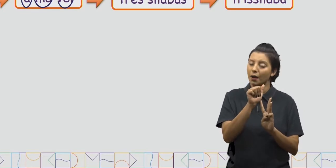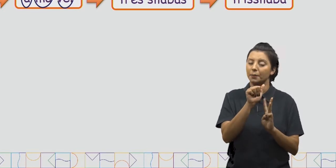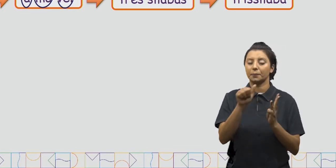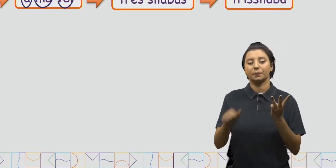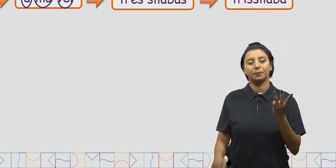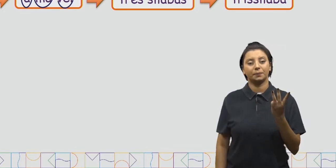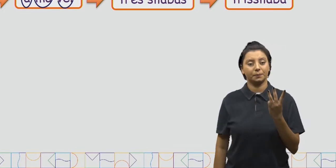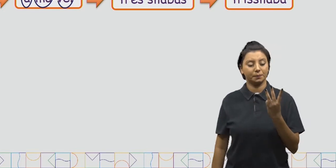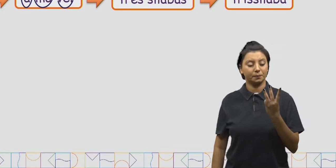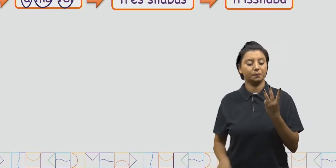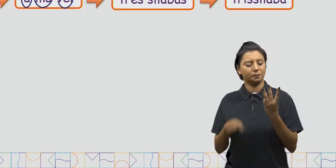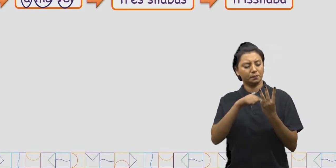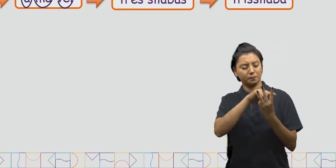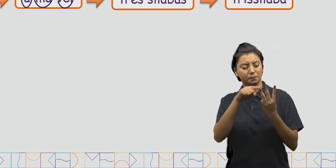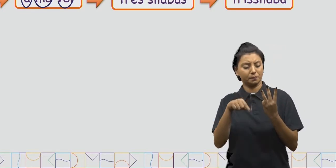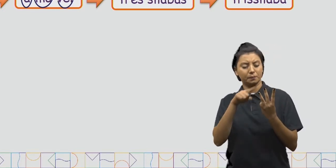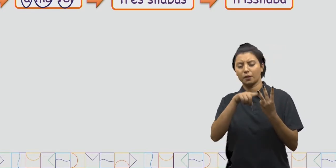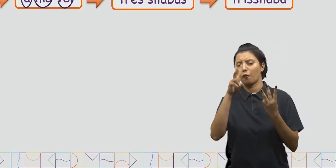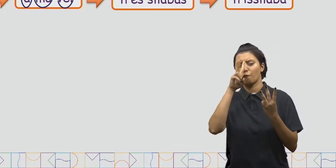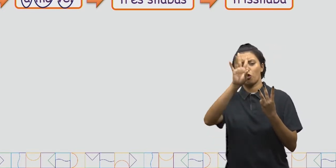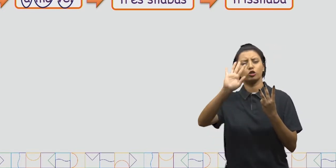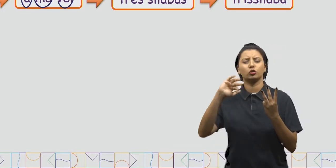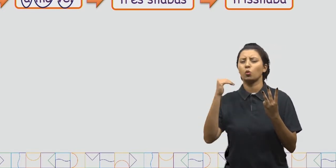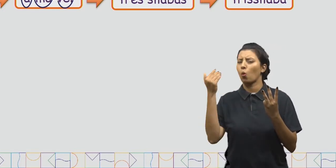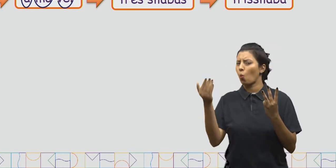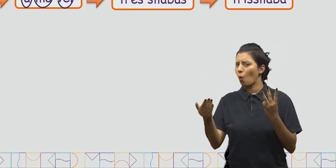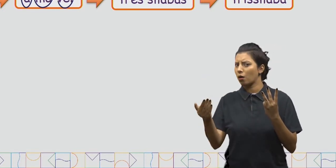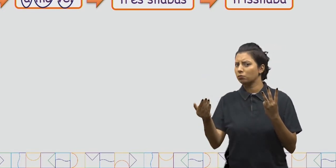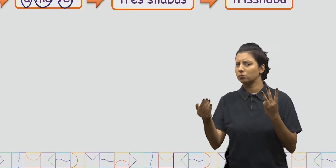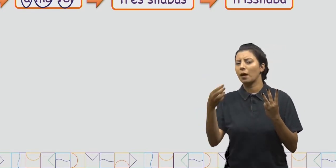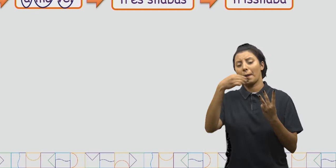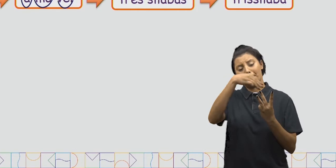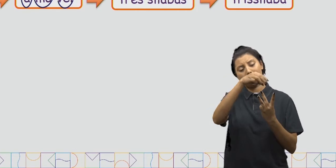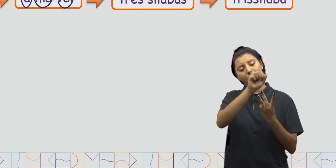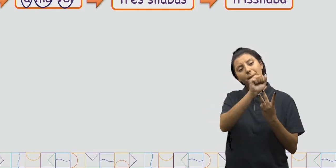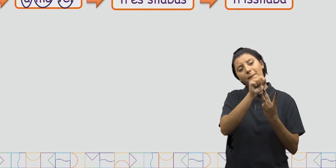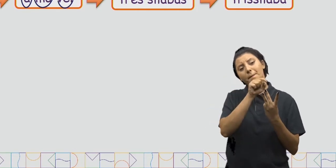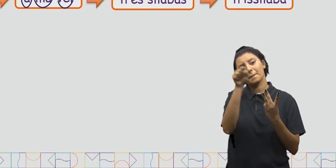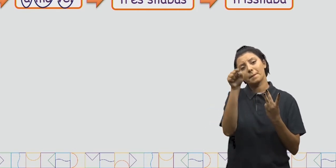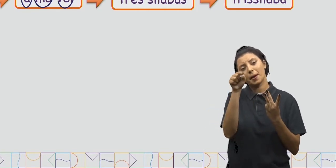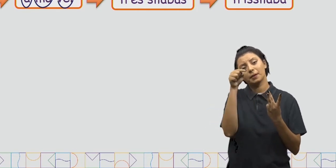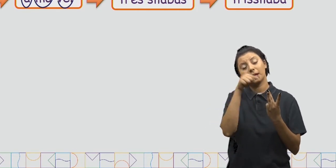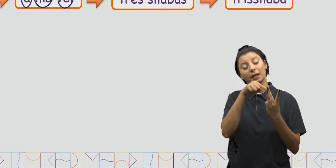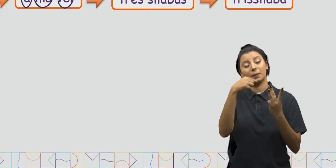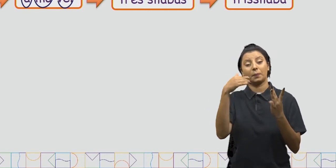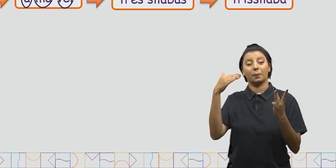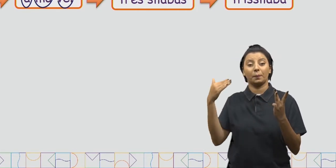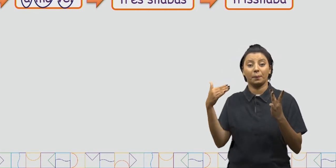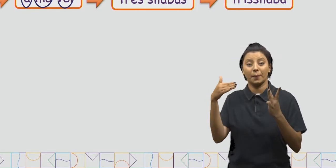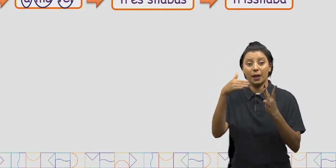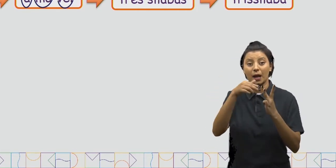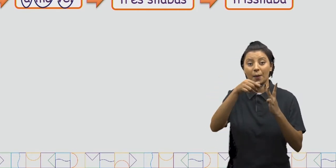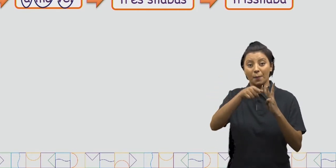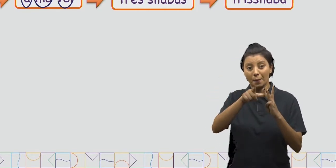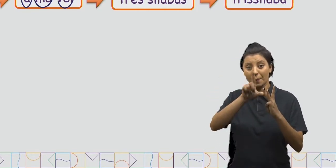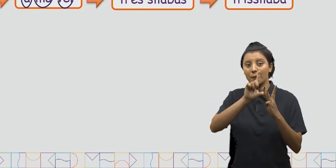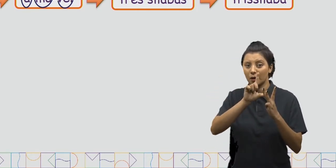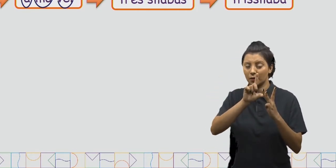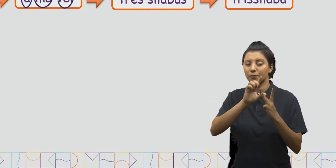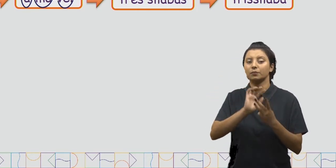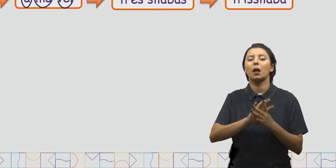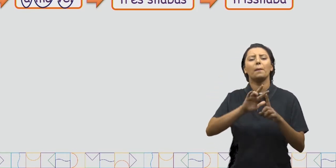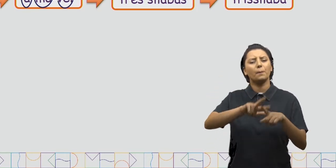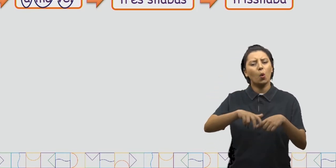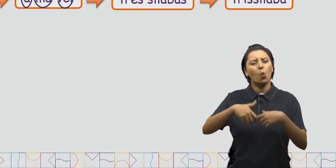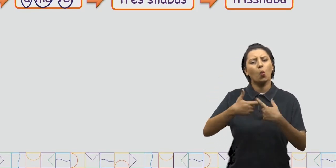sílaba a. A sílaba tônica de amável é a sílaba má, que é a penúltima sílaba da palavra,